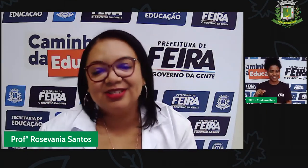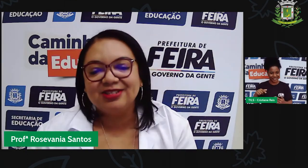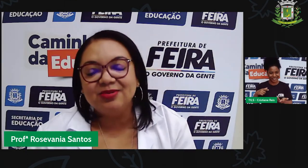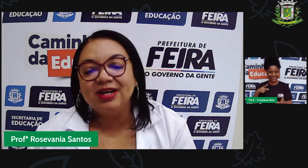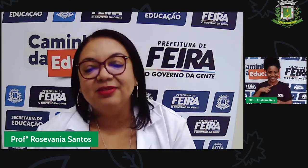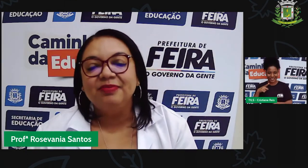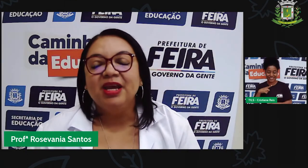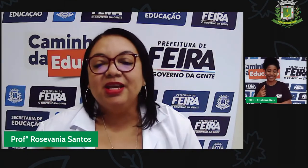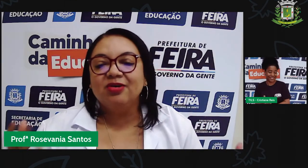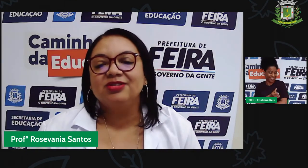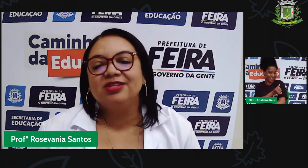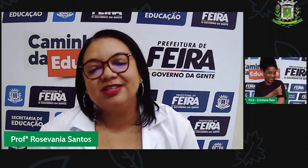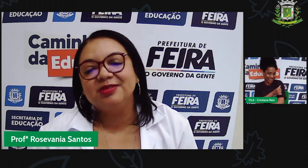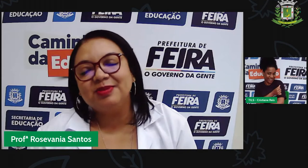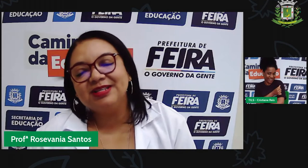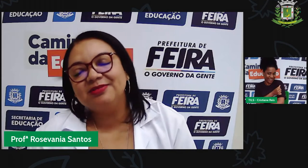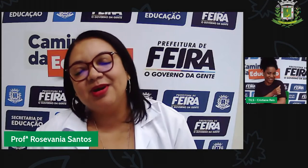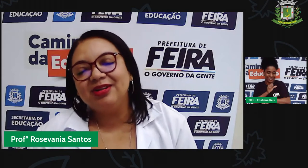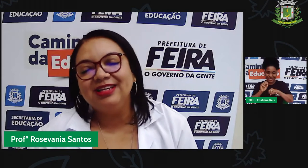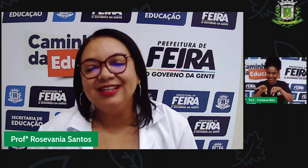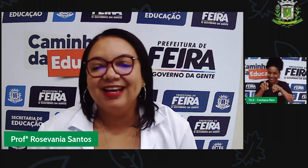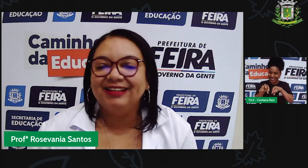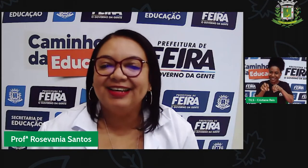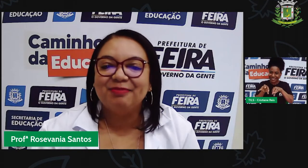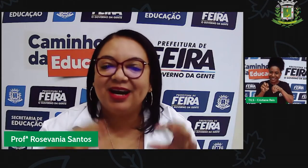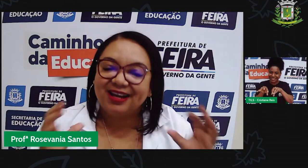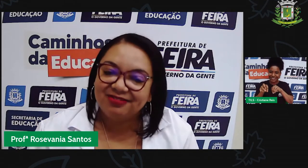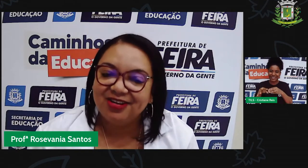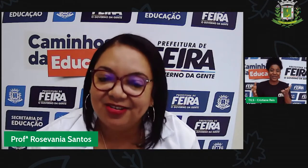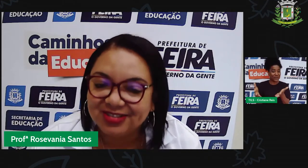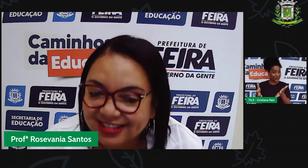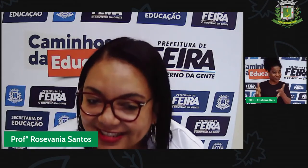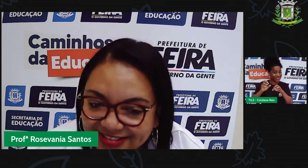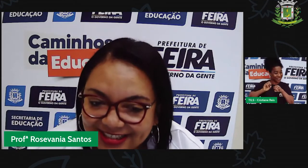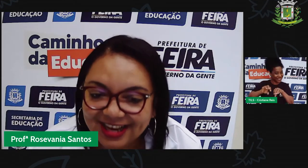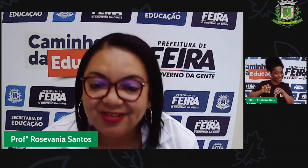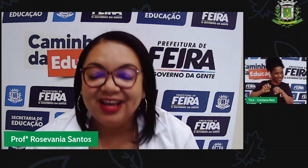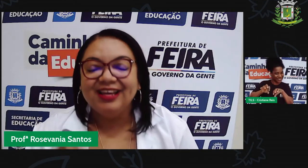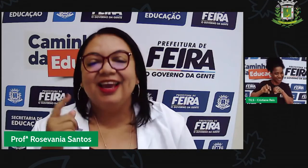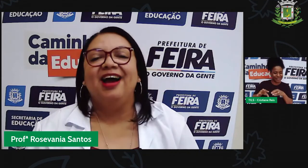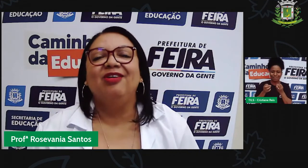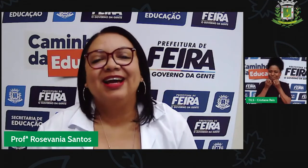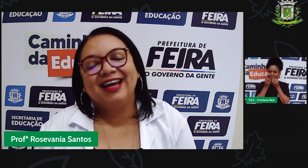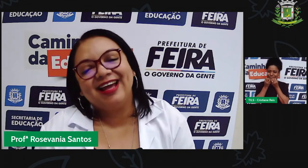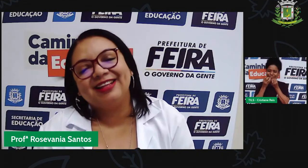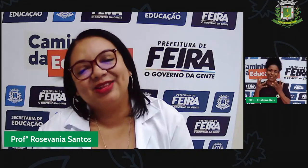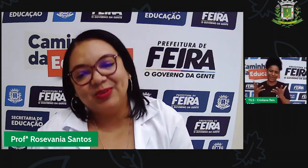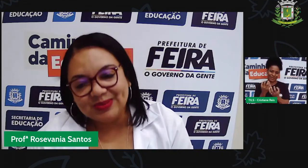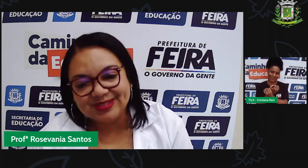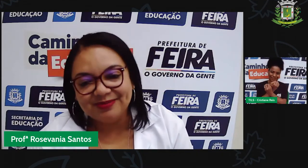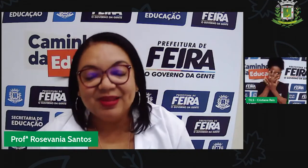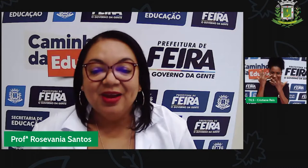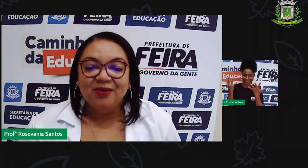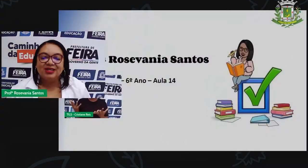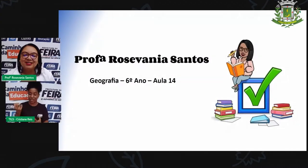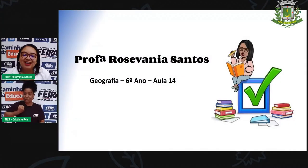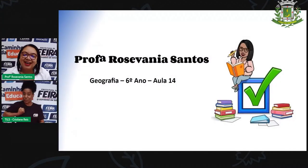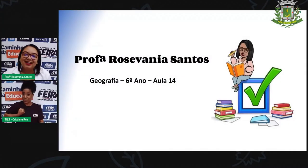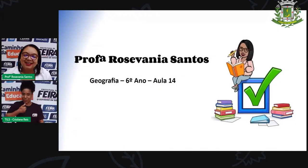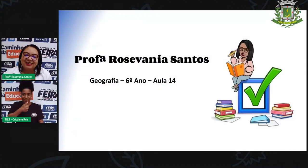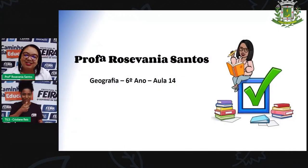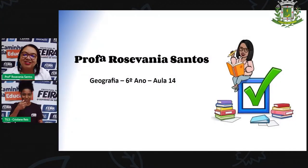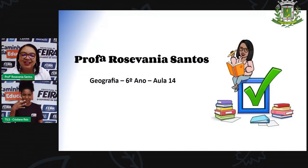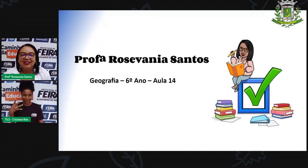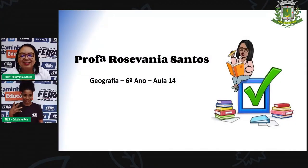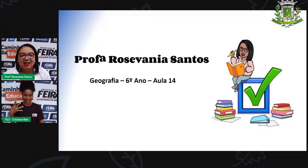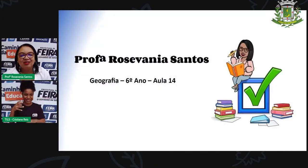né, do sexto ano. E hoje nós temos mais uma aulinha, né, maravilhosa aqui no canal, que é a aula 14. O que será,